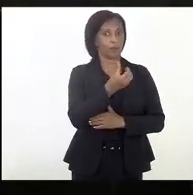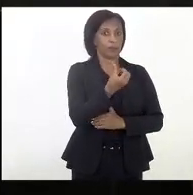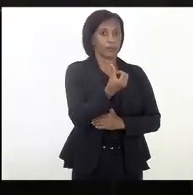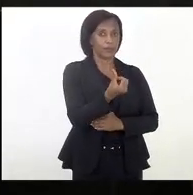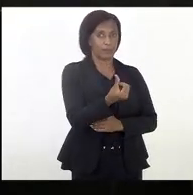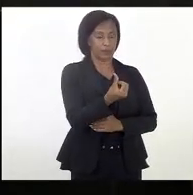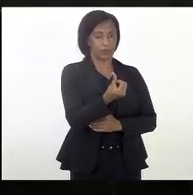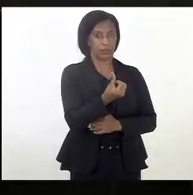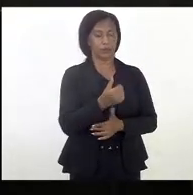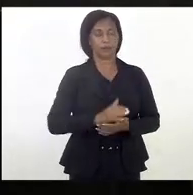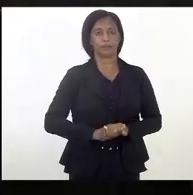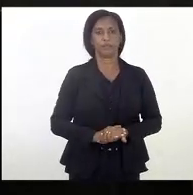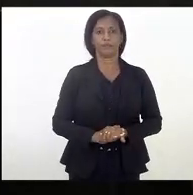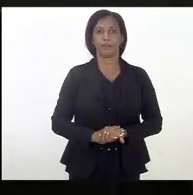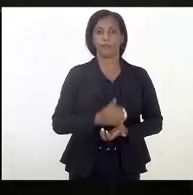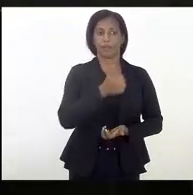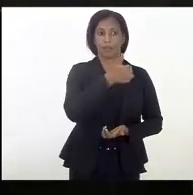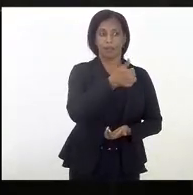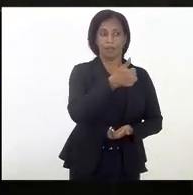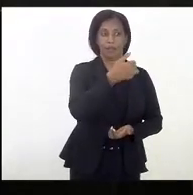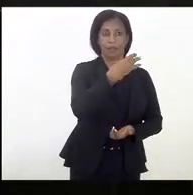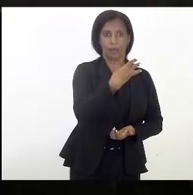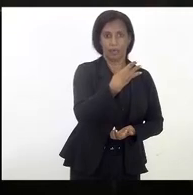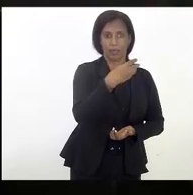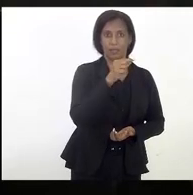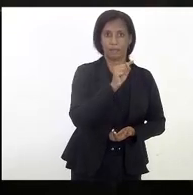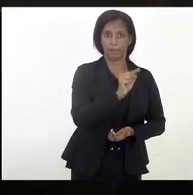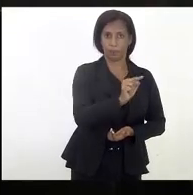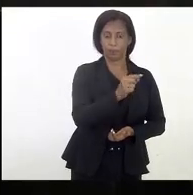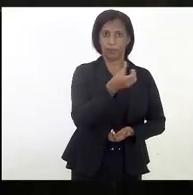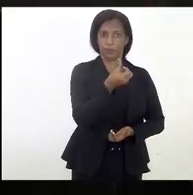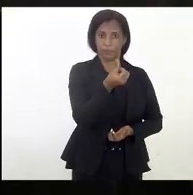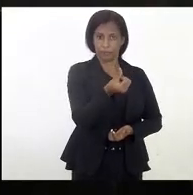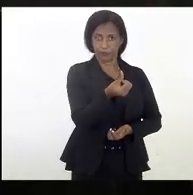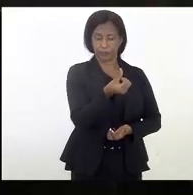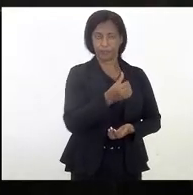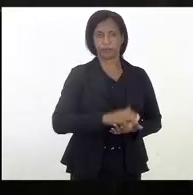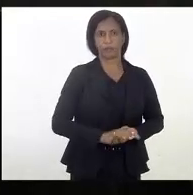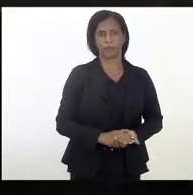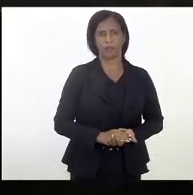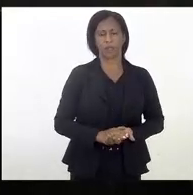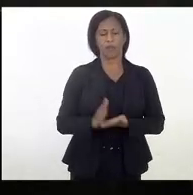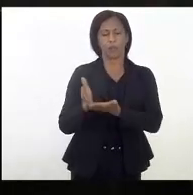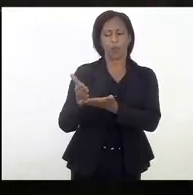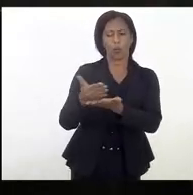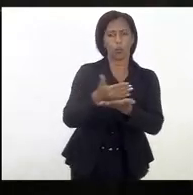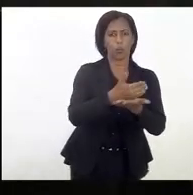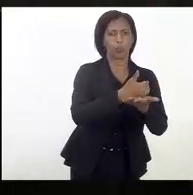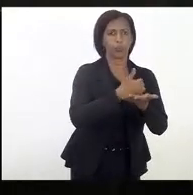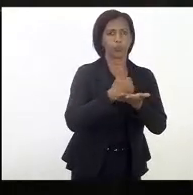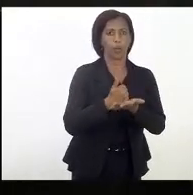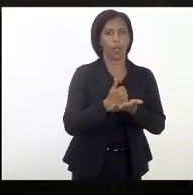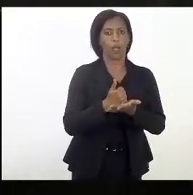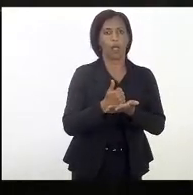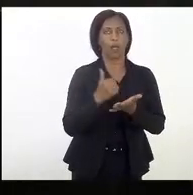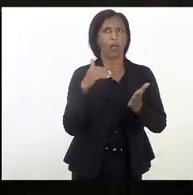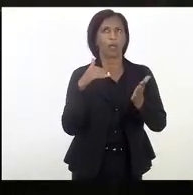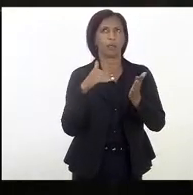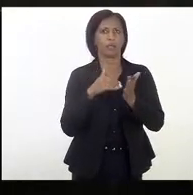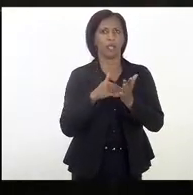presidente o 13.6 a e foi arrecadado até